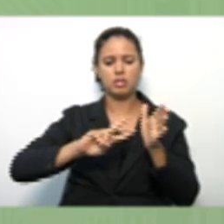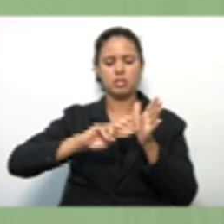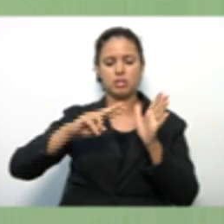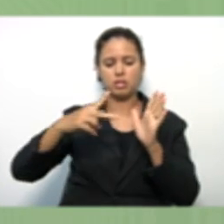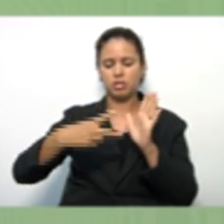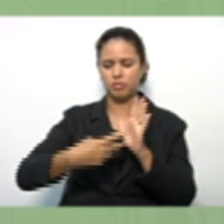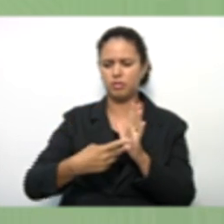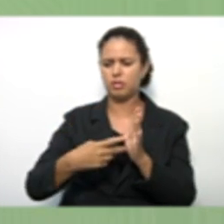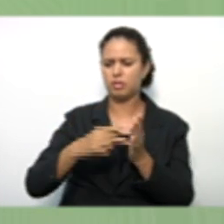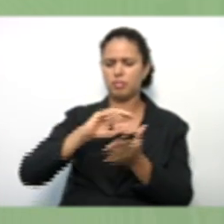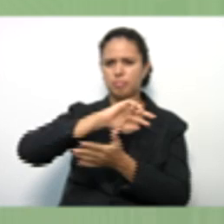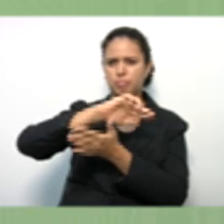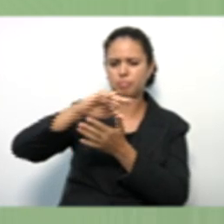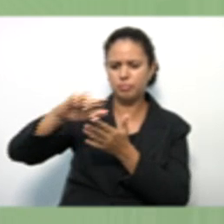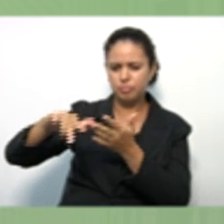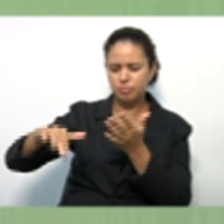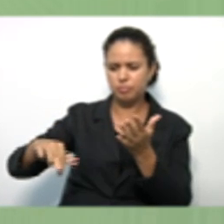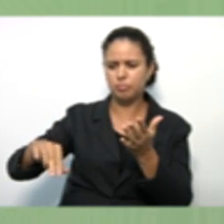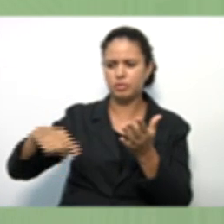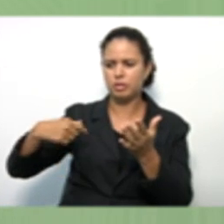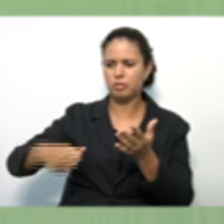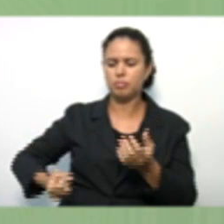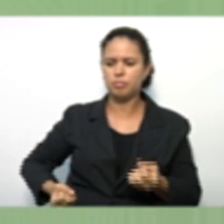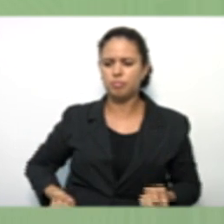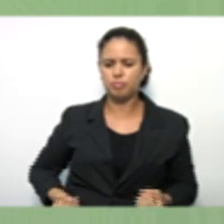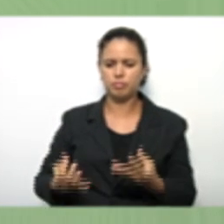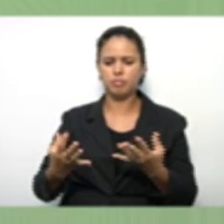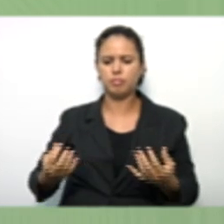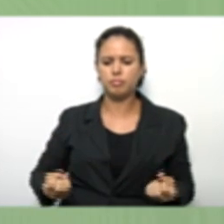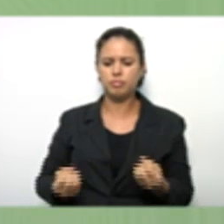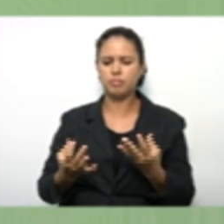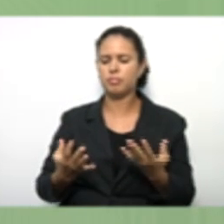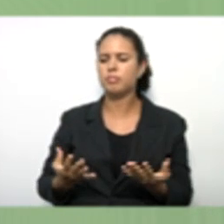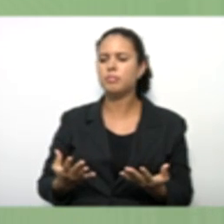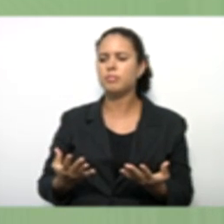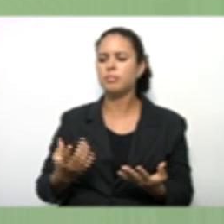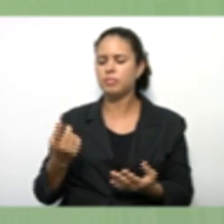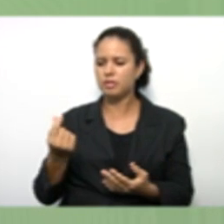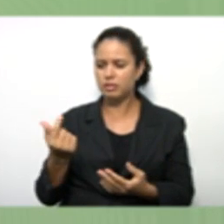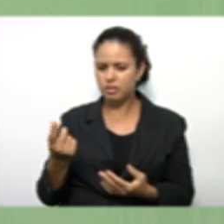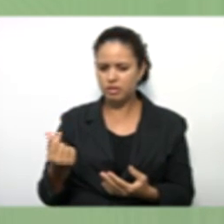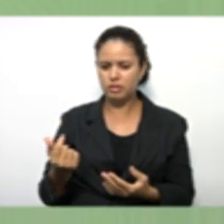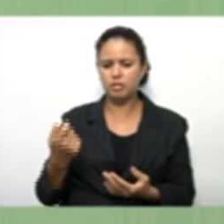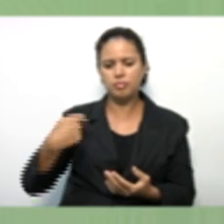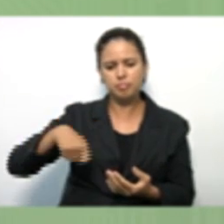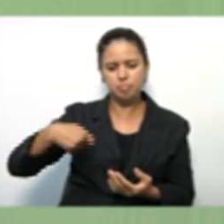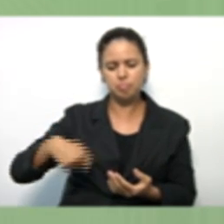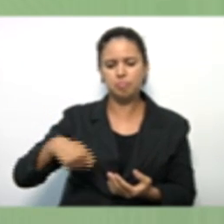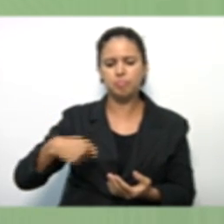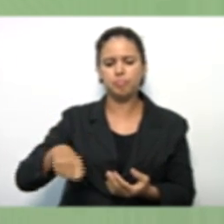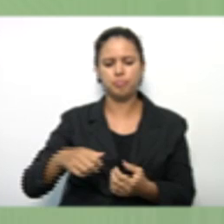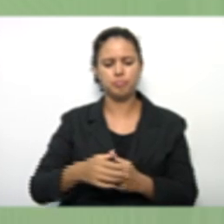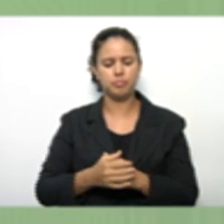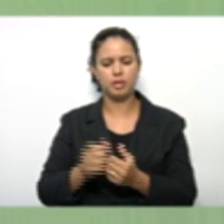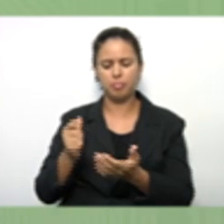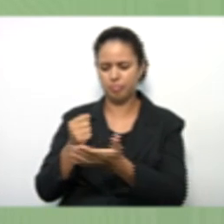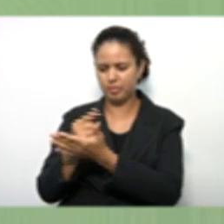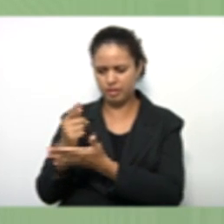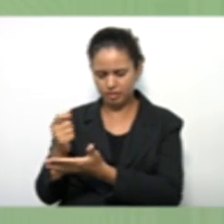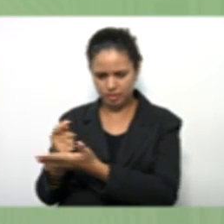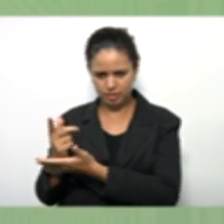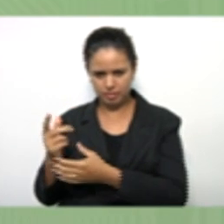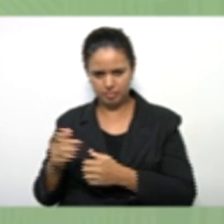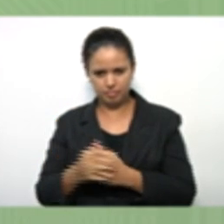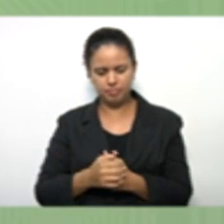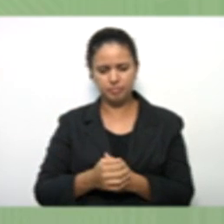despesas são gastos necessários para obtenção da receita, que são os